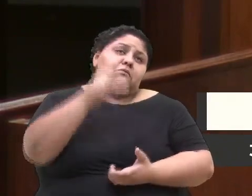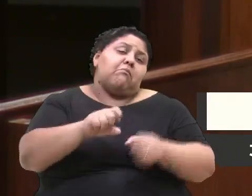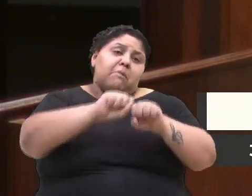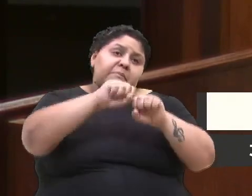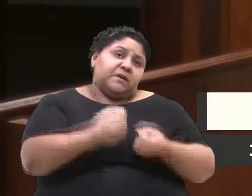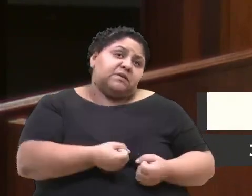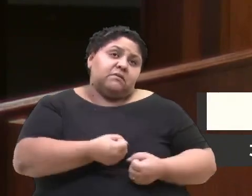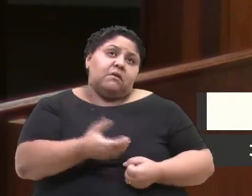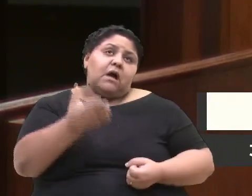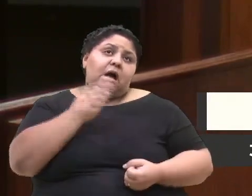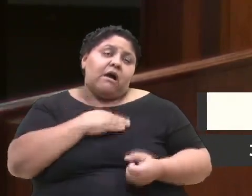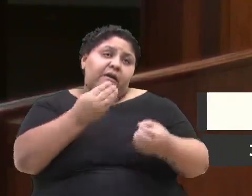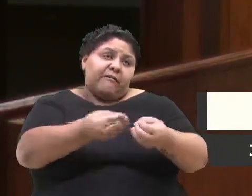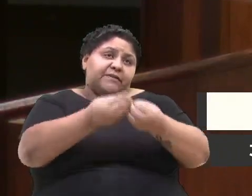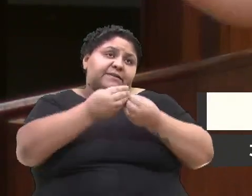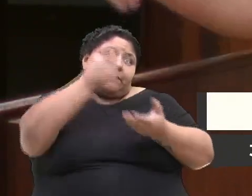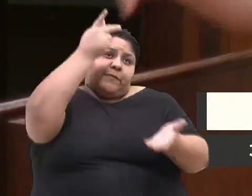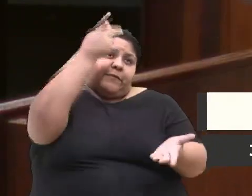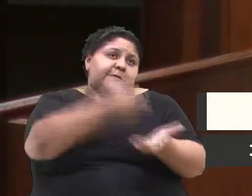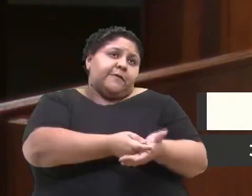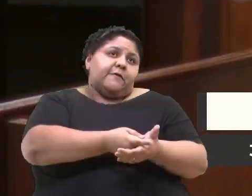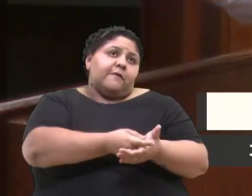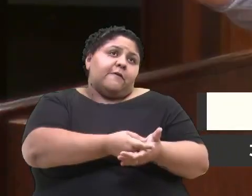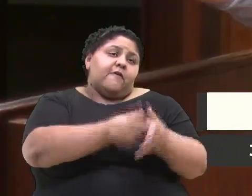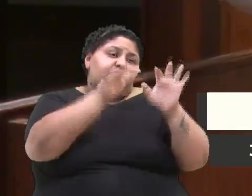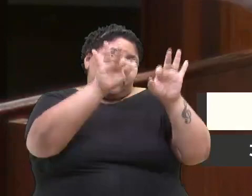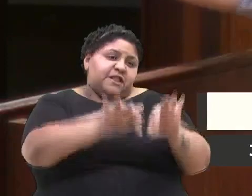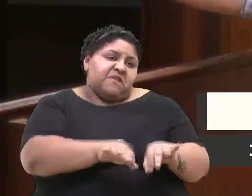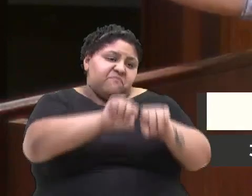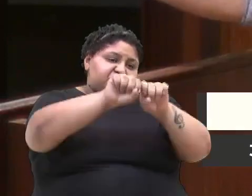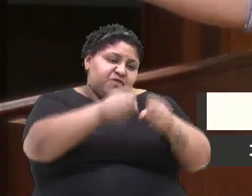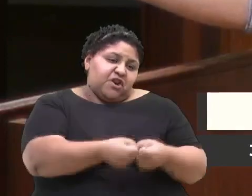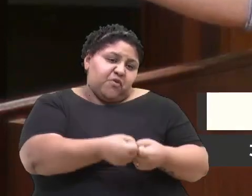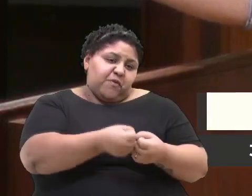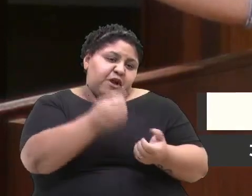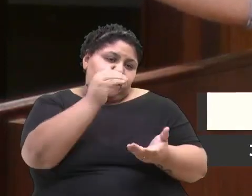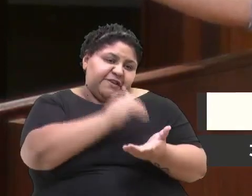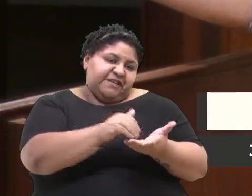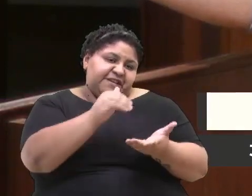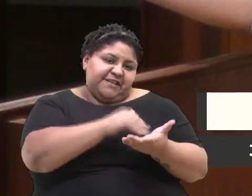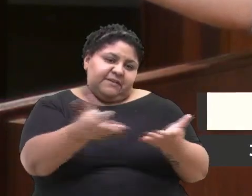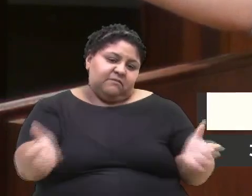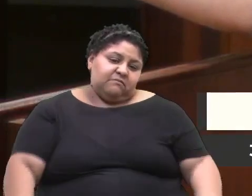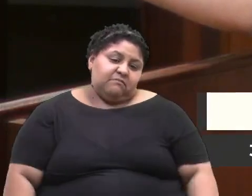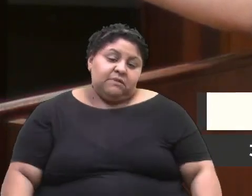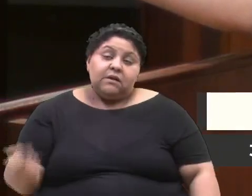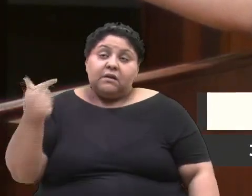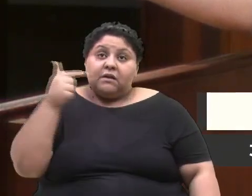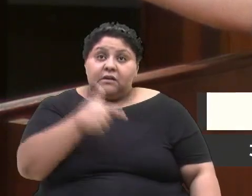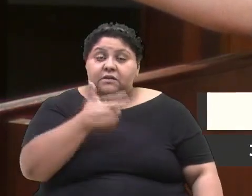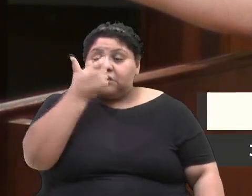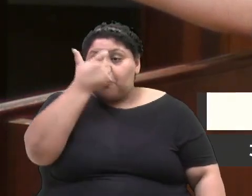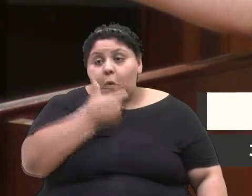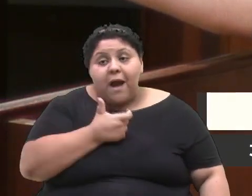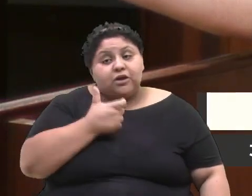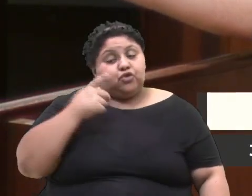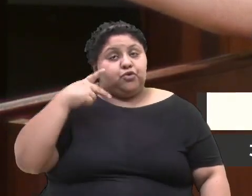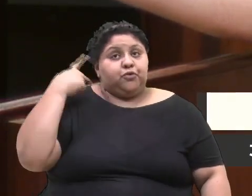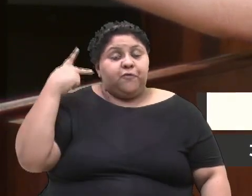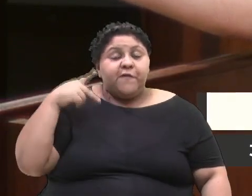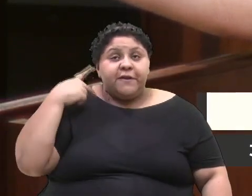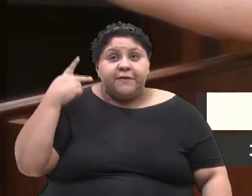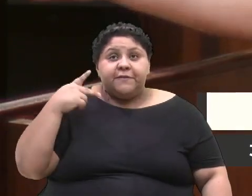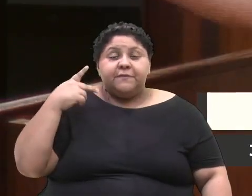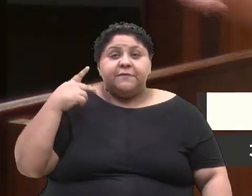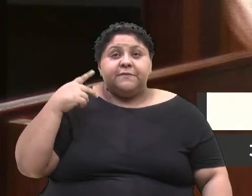receba o troféu, derrubamos a secretária dentro da CPI. Esse é talvez o que o vereador